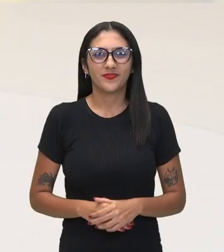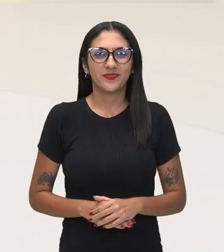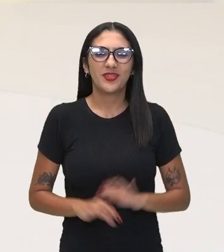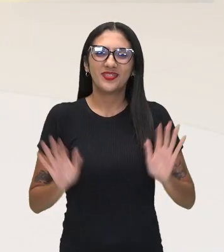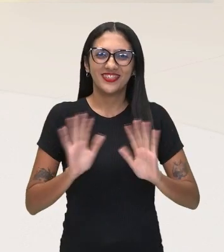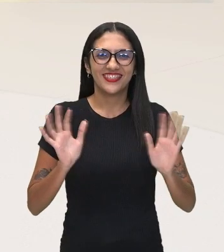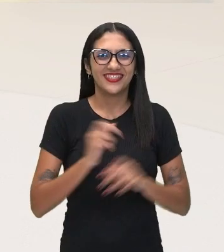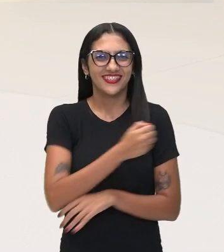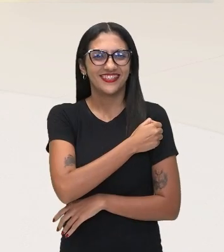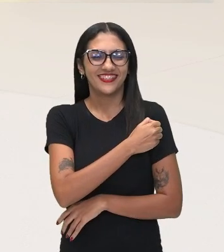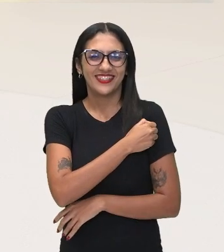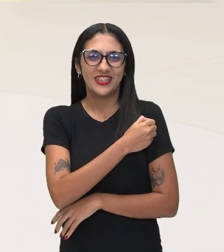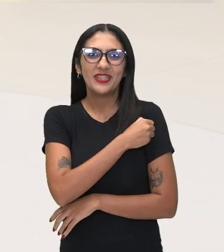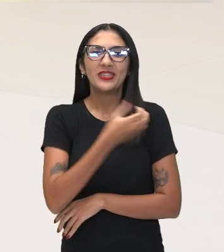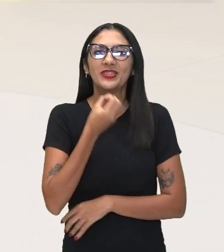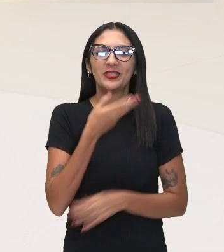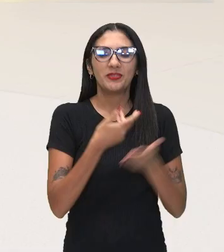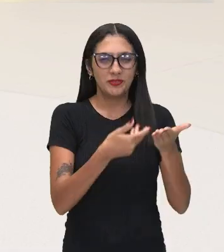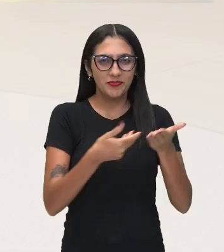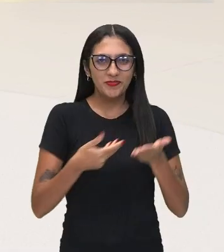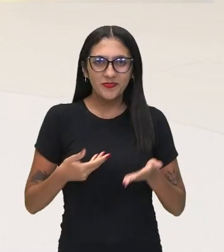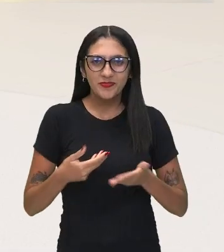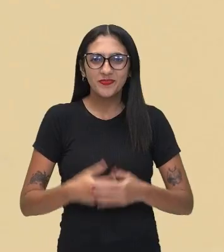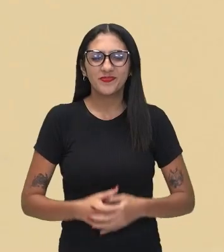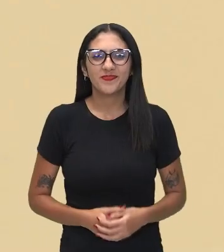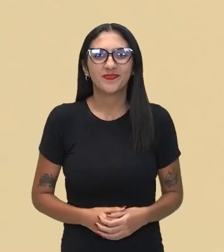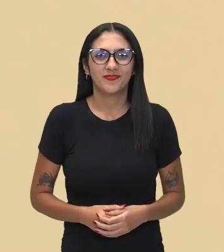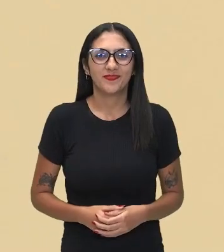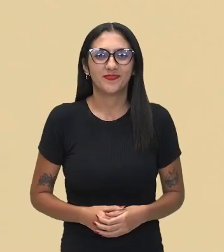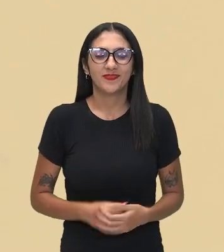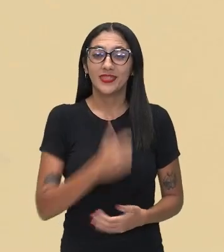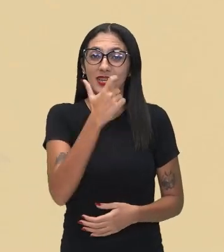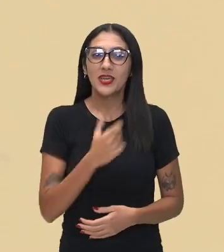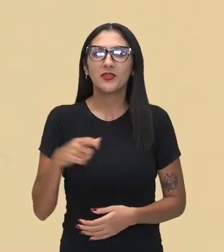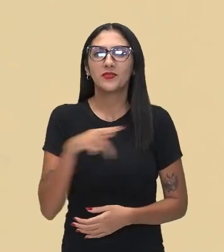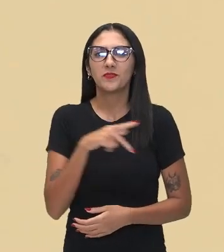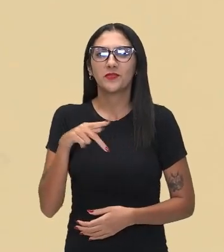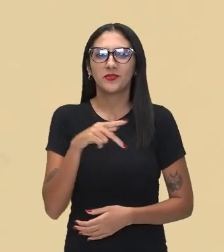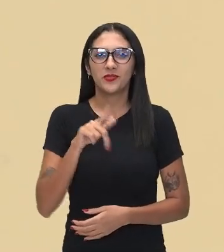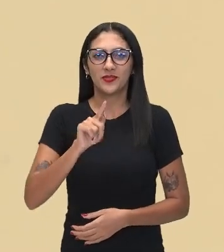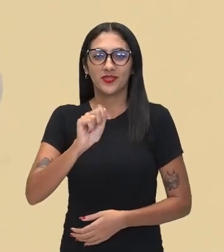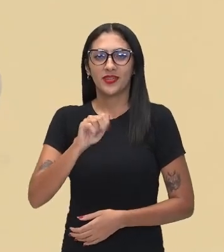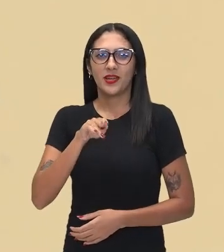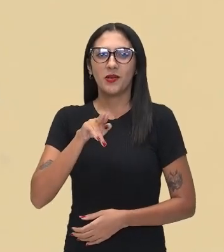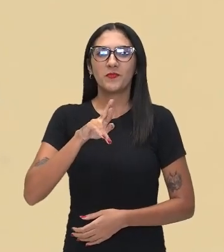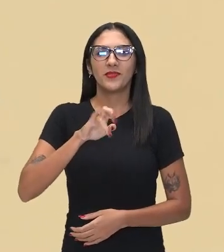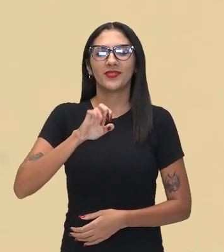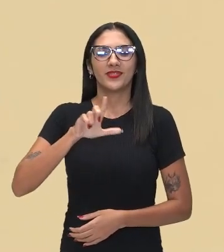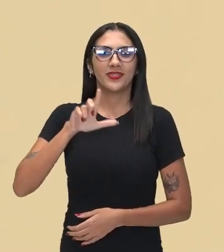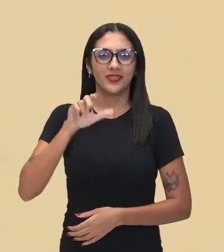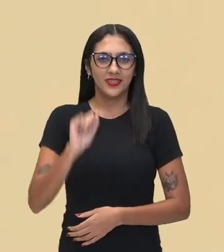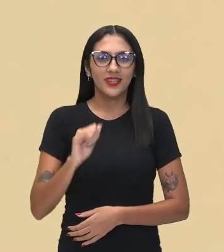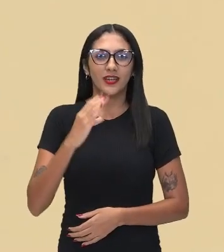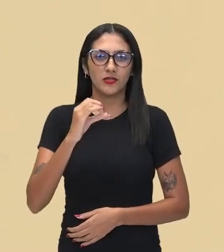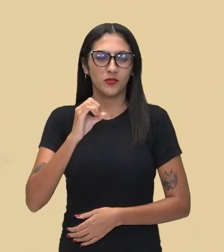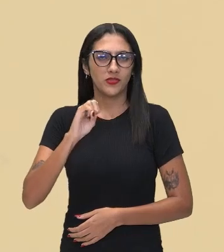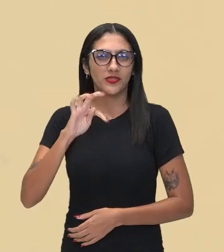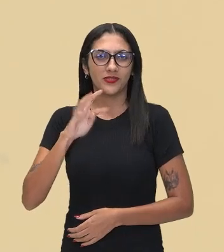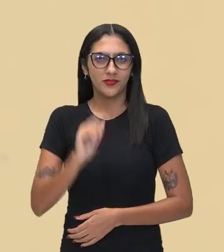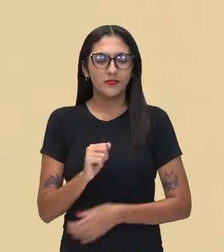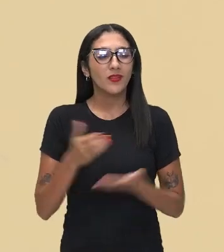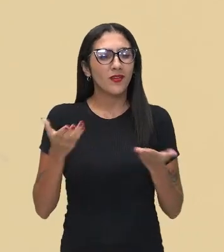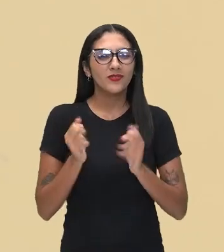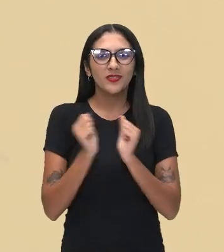Olá, meus queridos, sejam bem-vindos! Eu sou a professora Gabriela Costa e vou